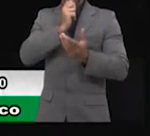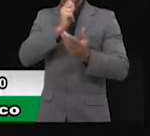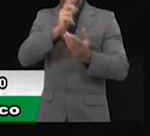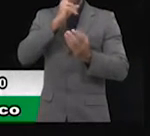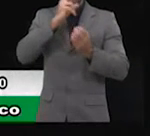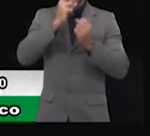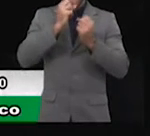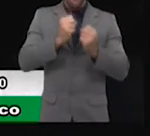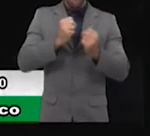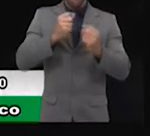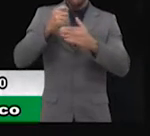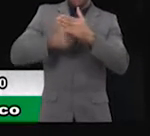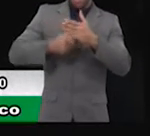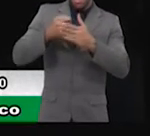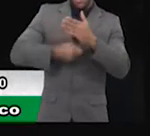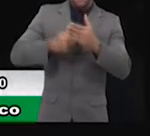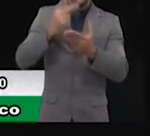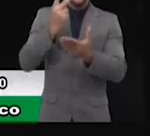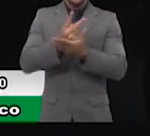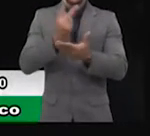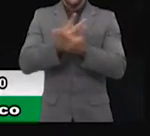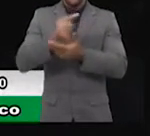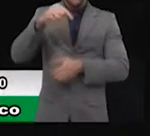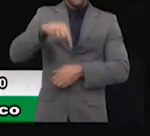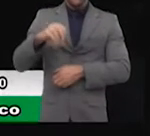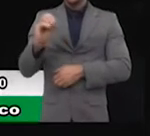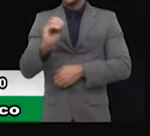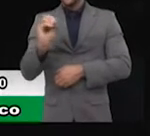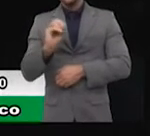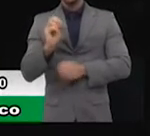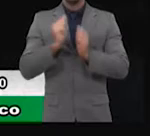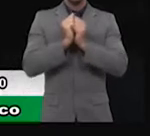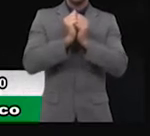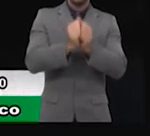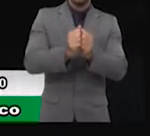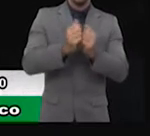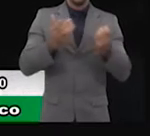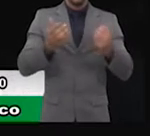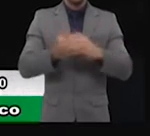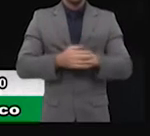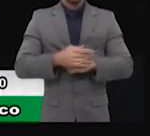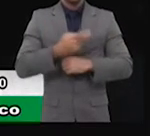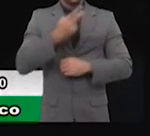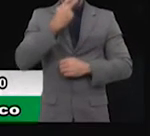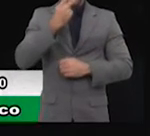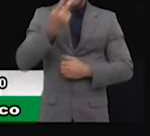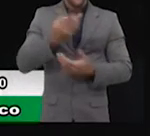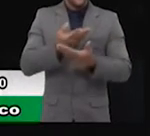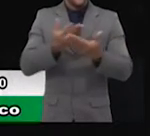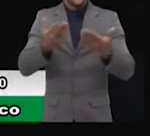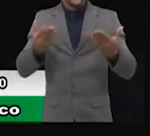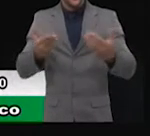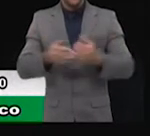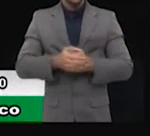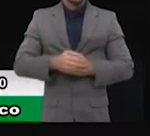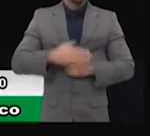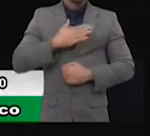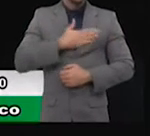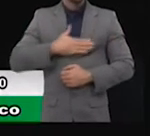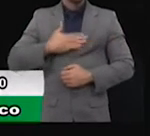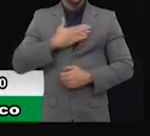Osasco, conosco, batalhando, né? Porque tem um nome. E dizer para vocês que foi um prazer trabalhar com